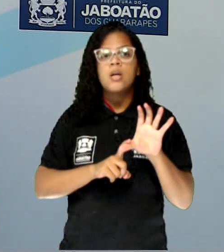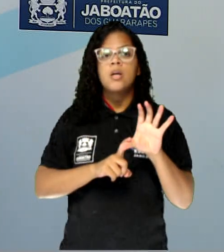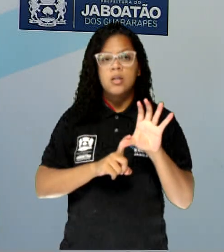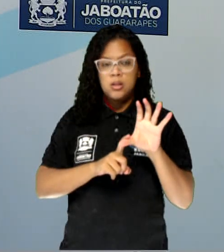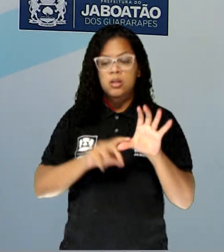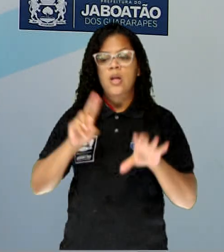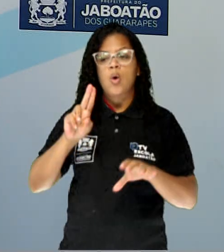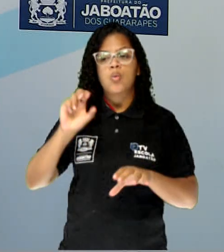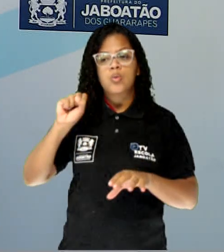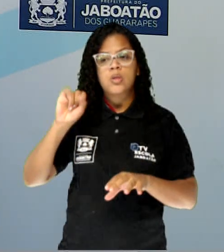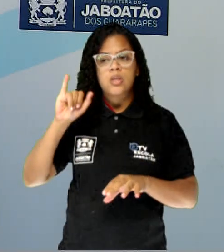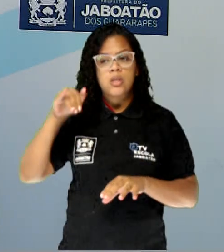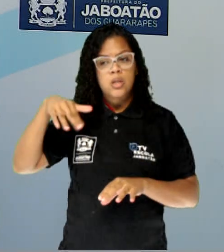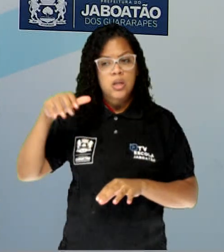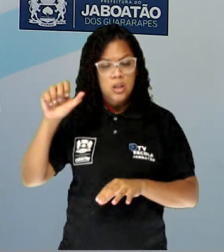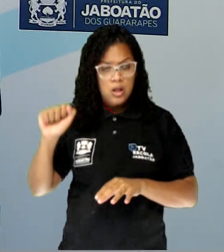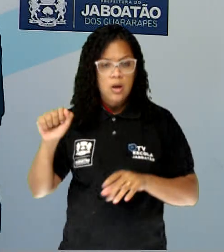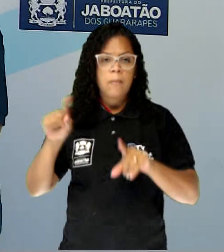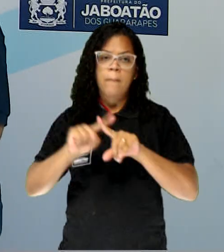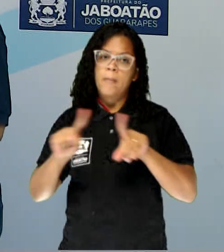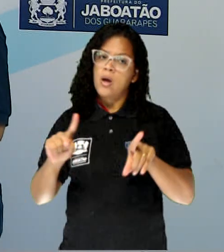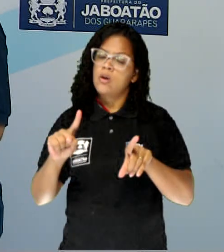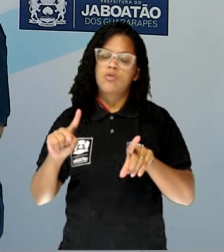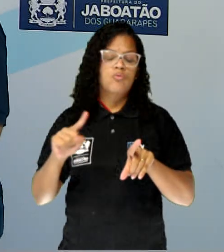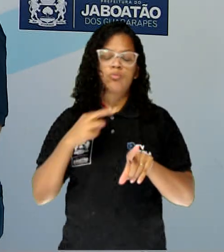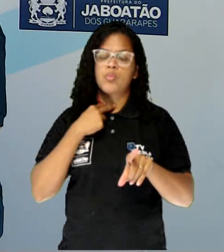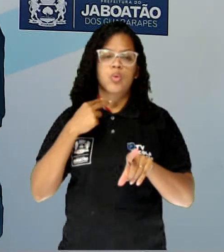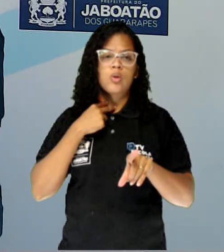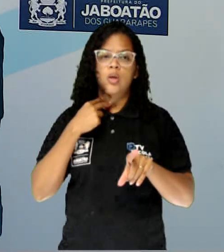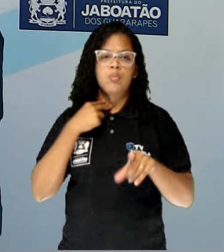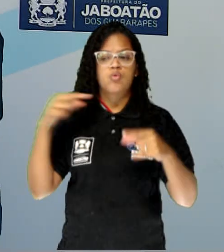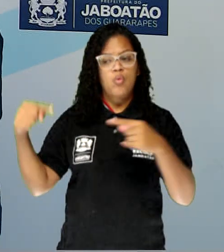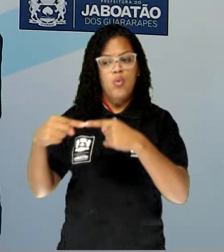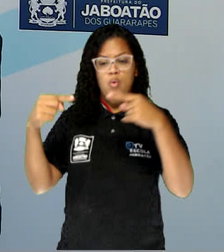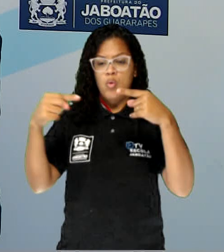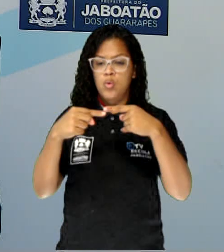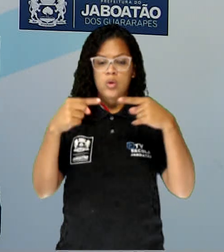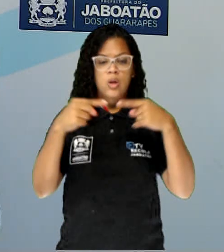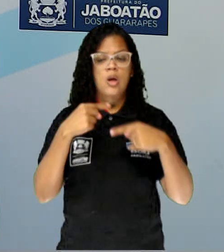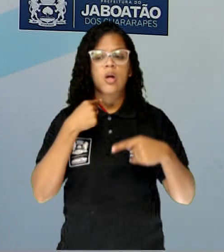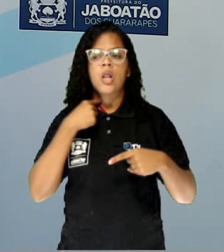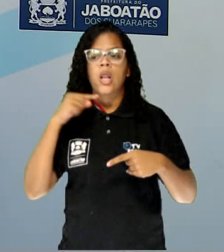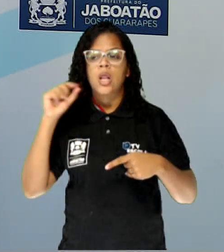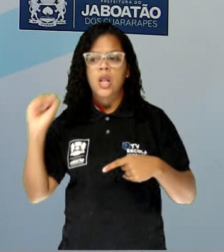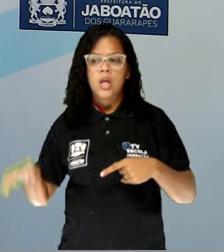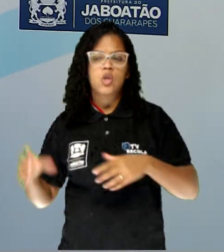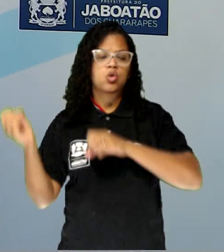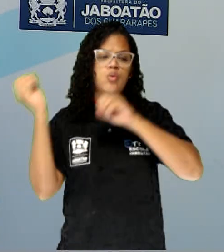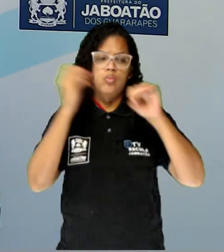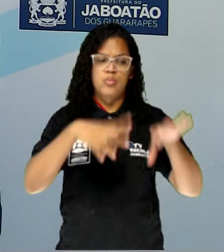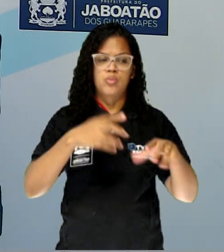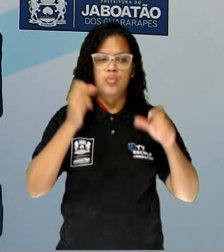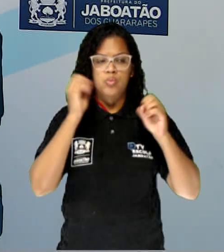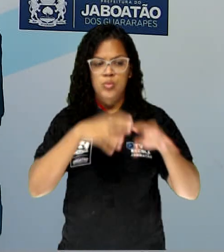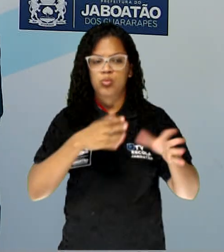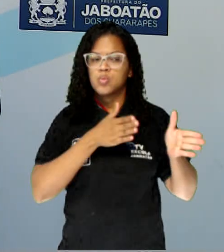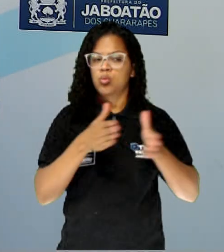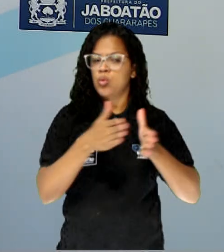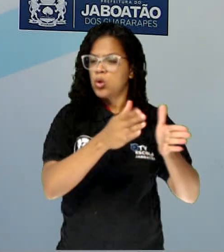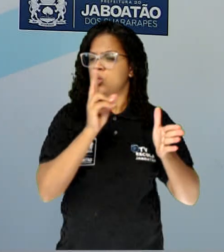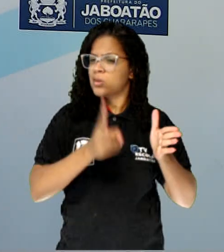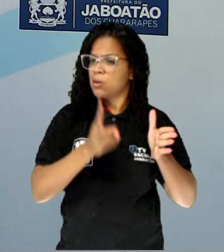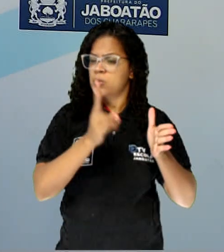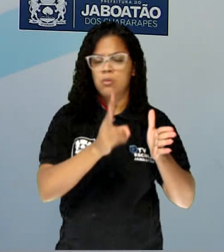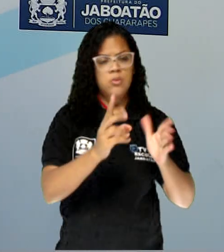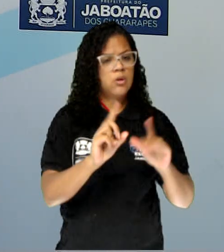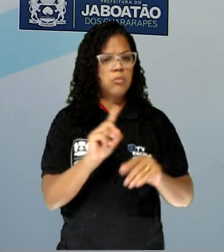Monte, mas não podemos concordar com o despejo de lixo no rio Penedos, pois muitos cidadãos utilizam as águas